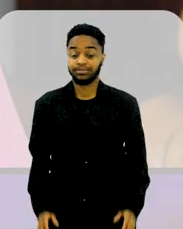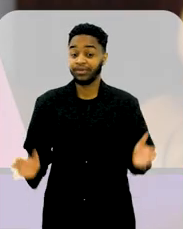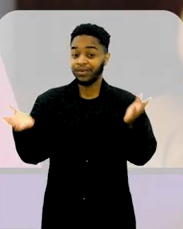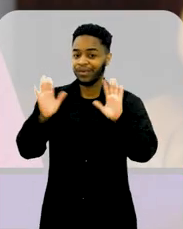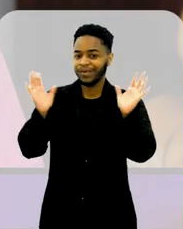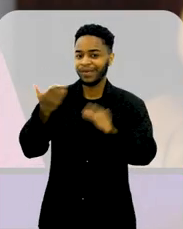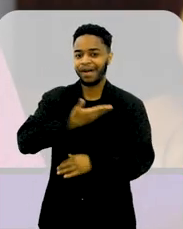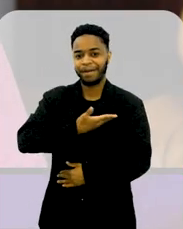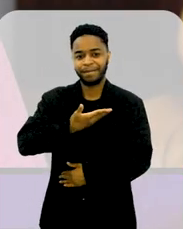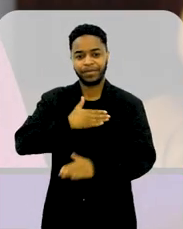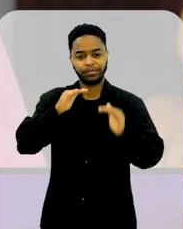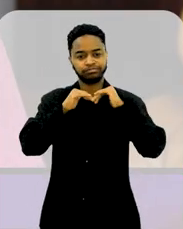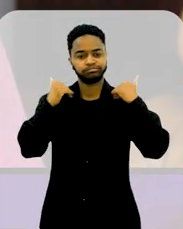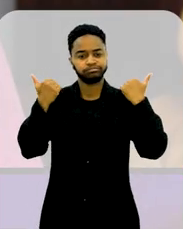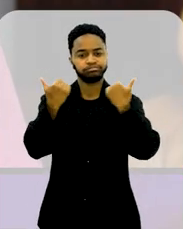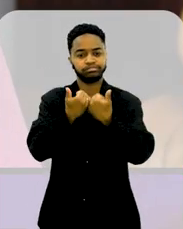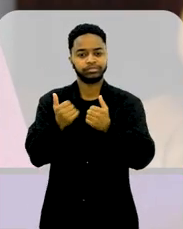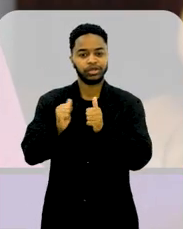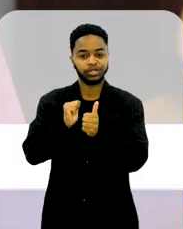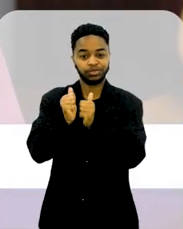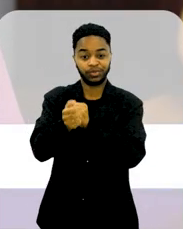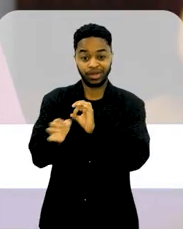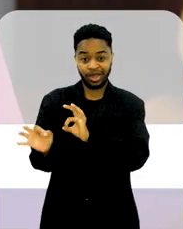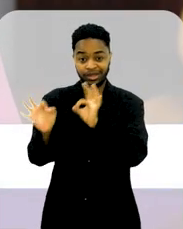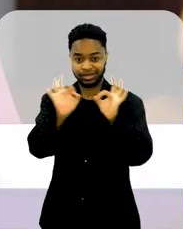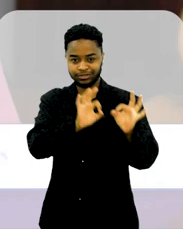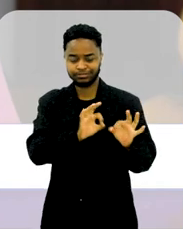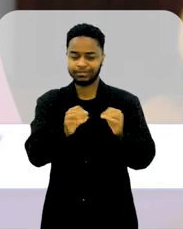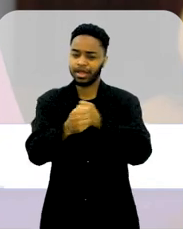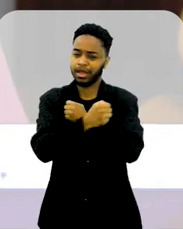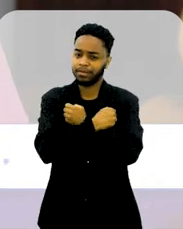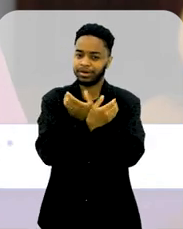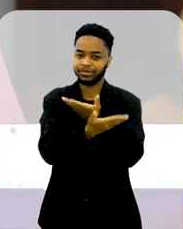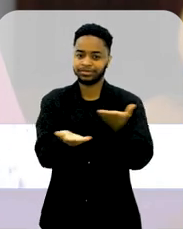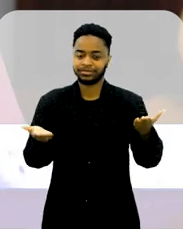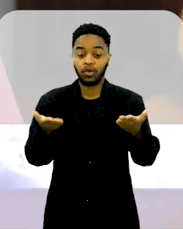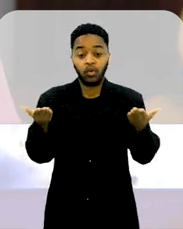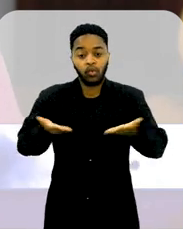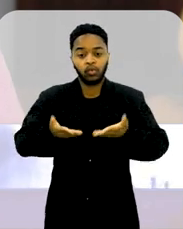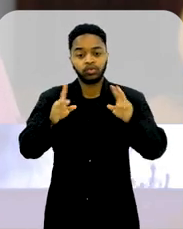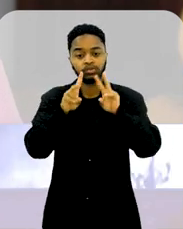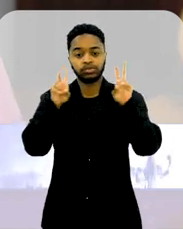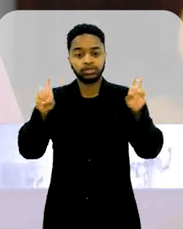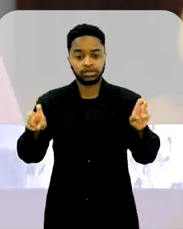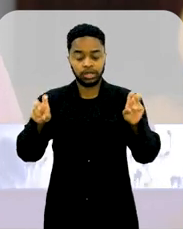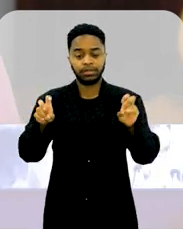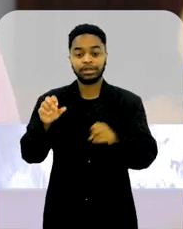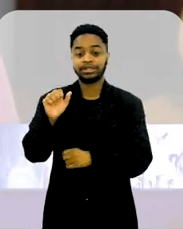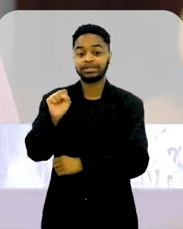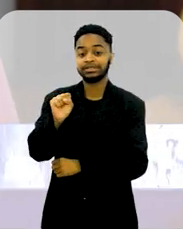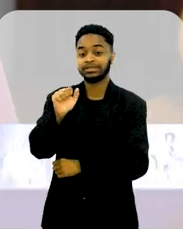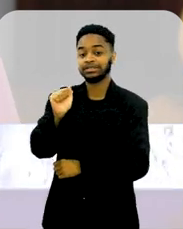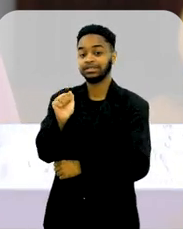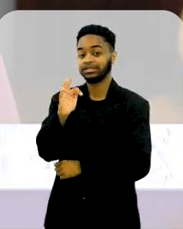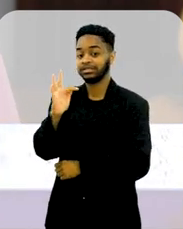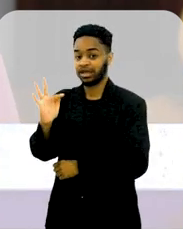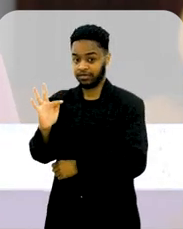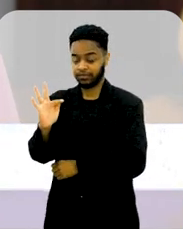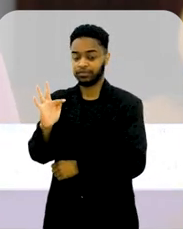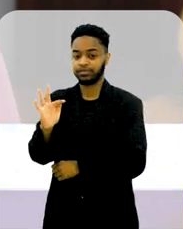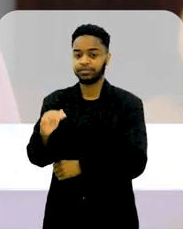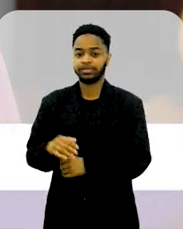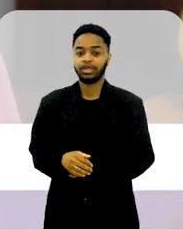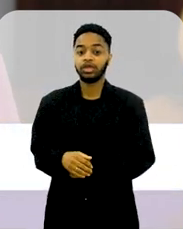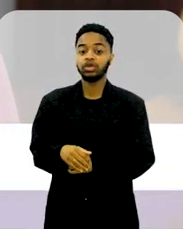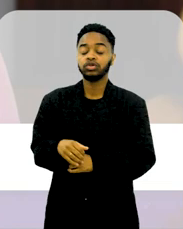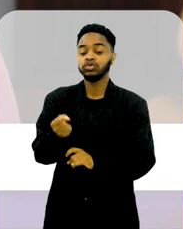alô amigos do Arena esportiva Aquele Abraço o tema do programa aaf a sociedade